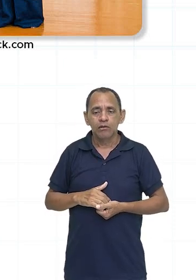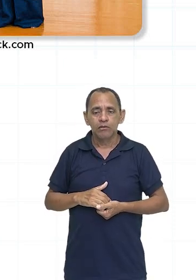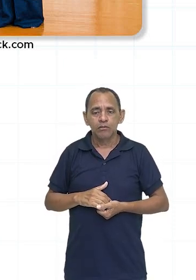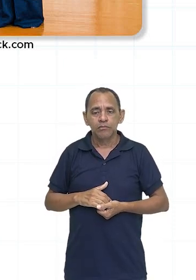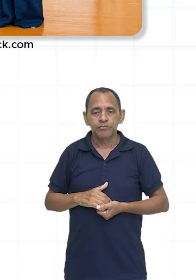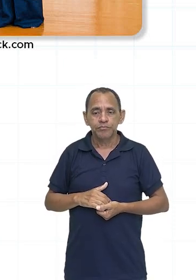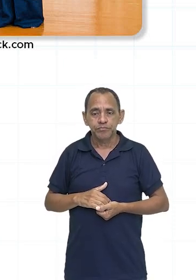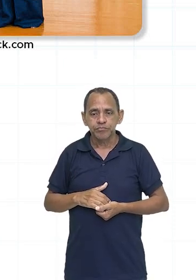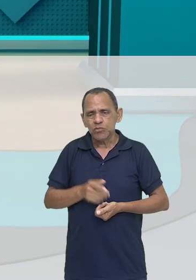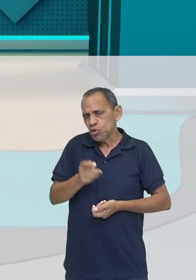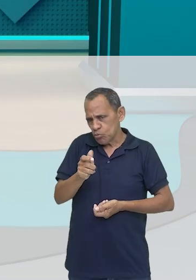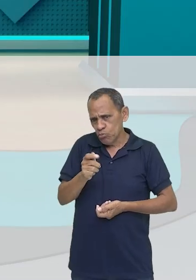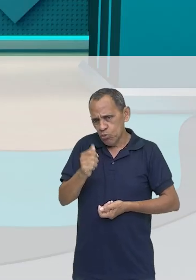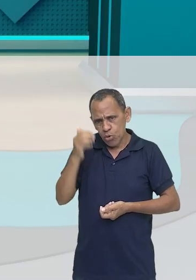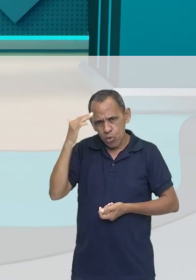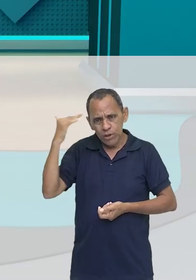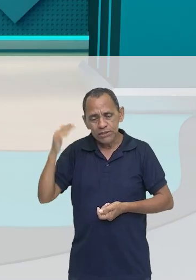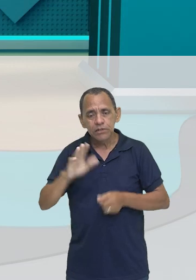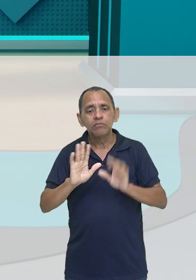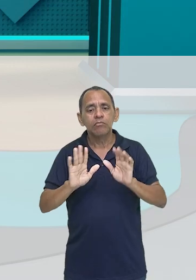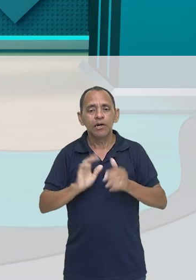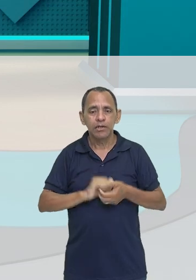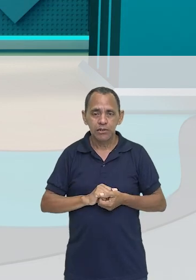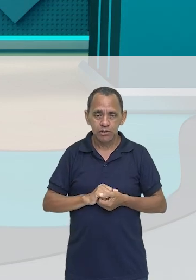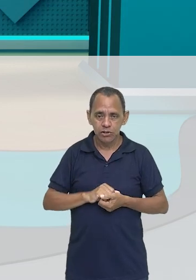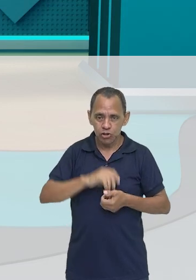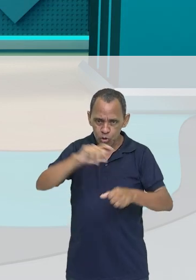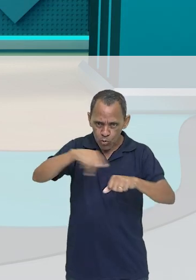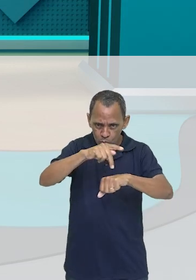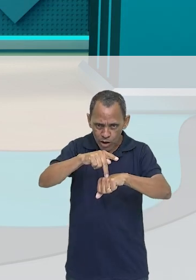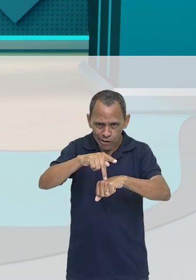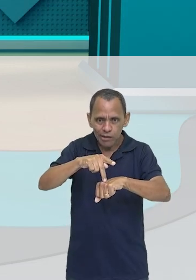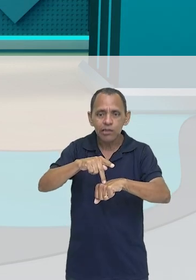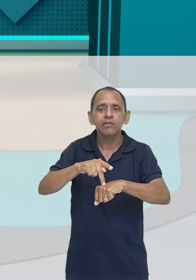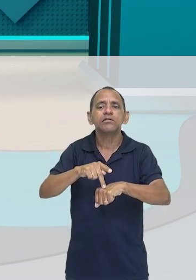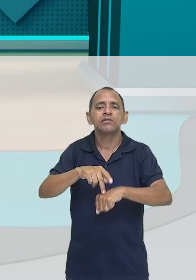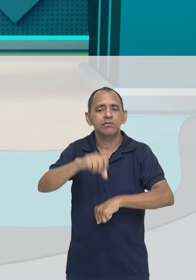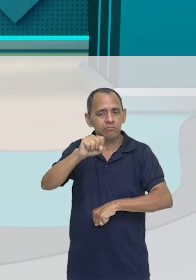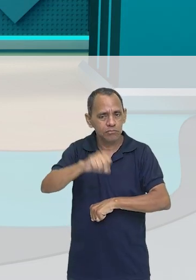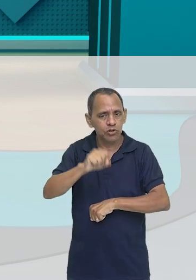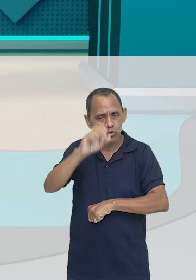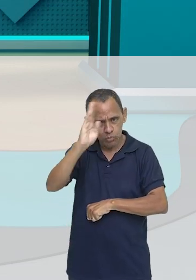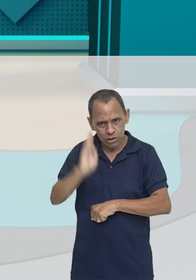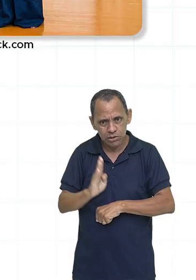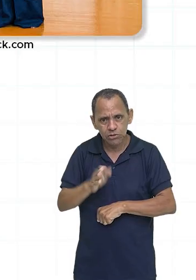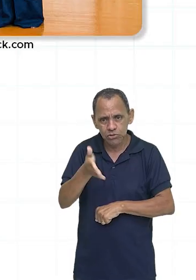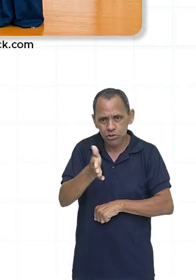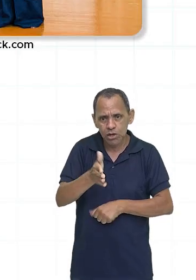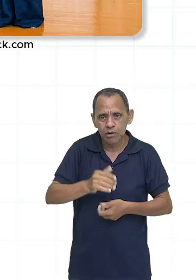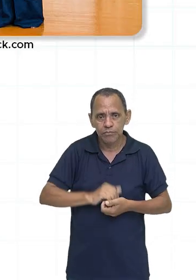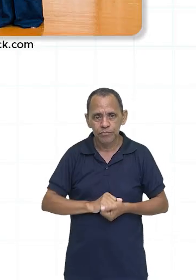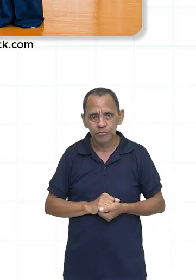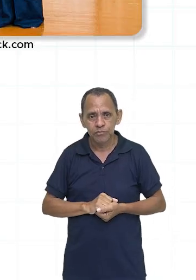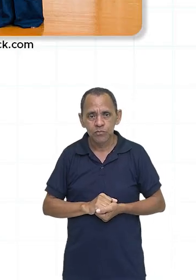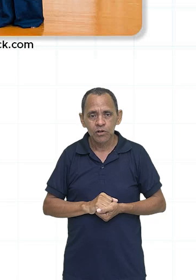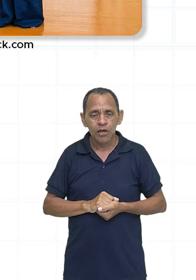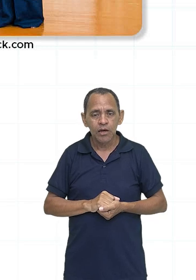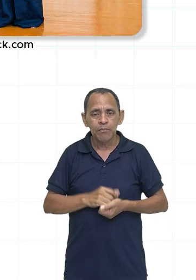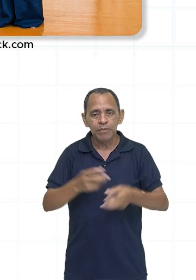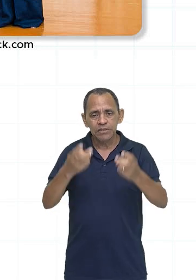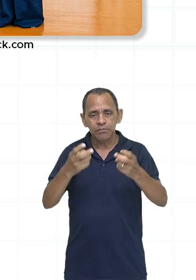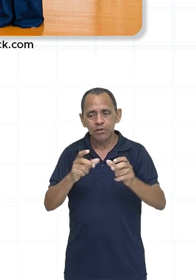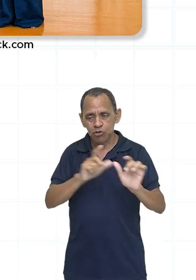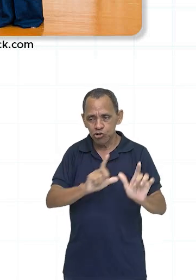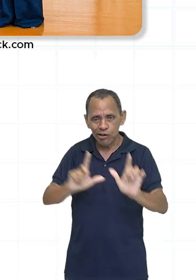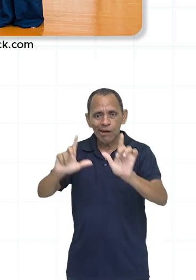é conhecido sim. Então, visualizando aquela imagem lá da nossa cartela, vocês viram que para acontecer a